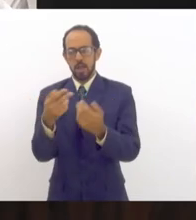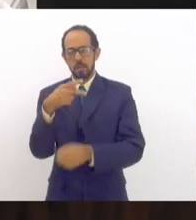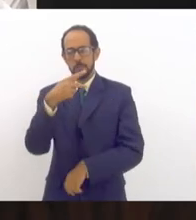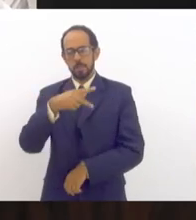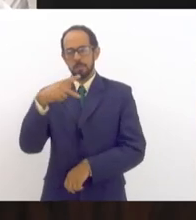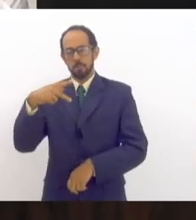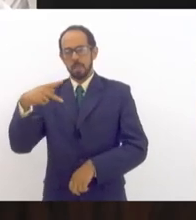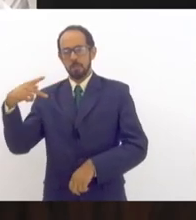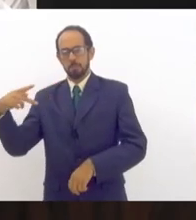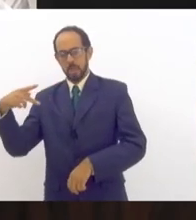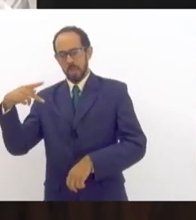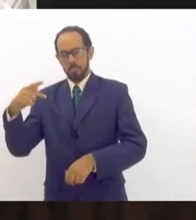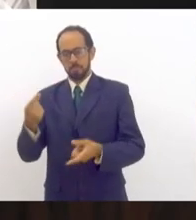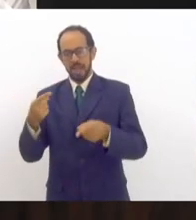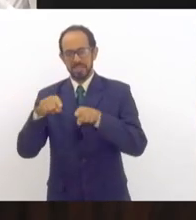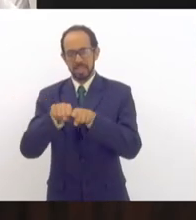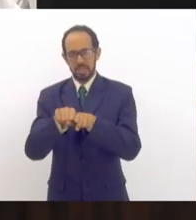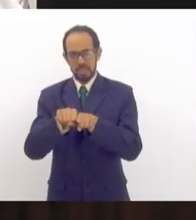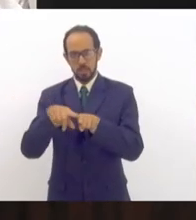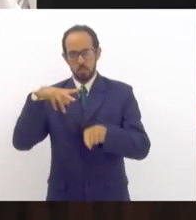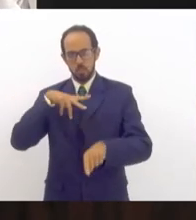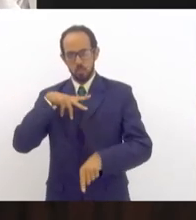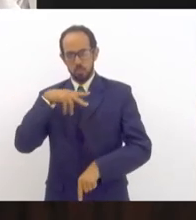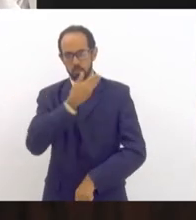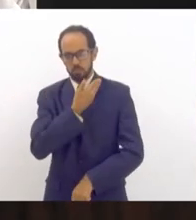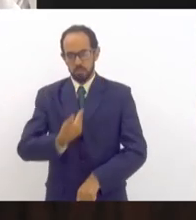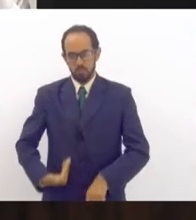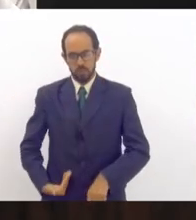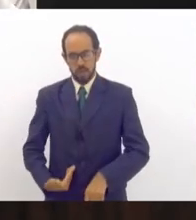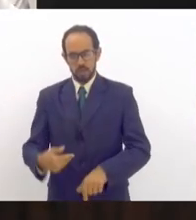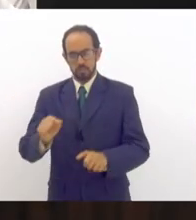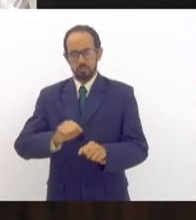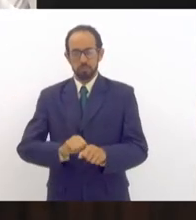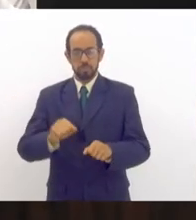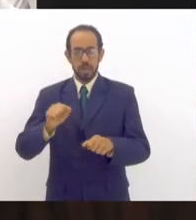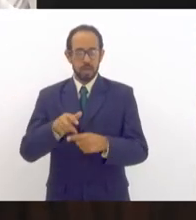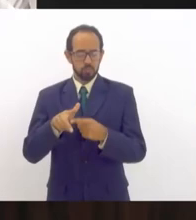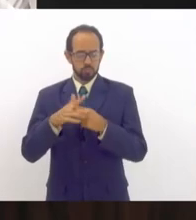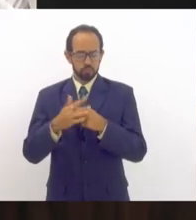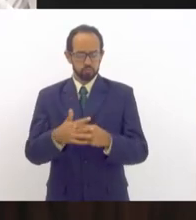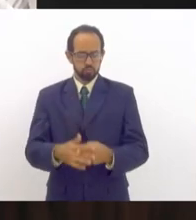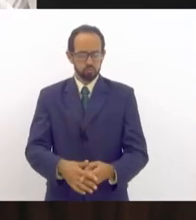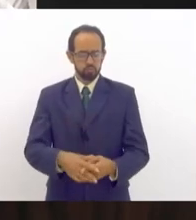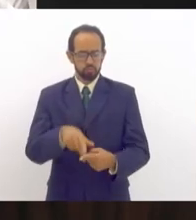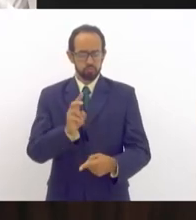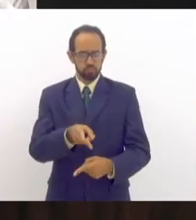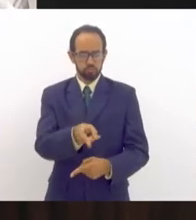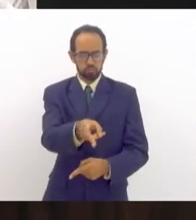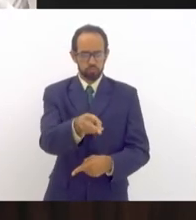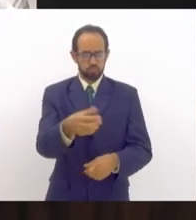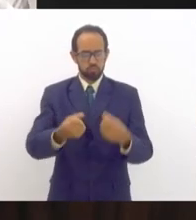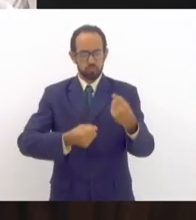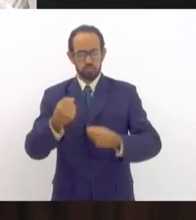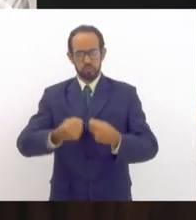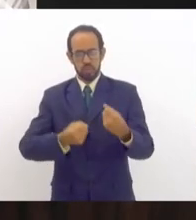e privada entre empresa destinadas A Conservação e manutenção de automóveis